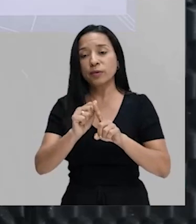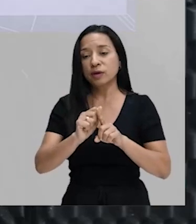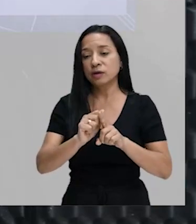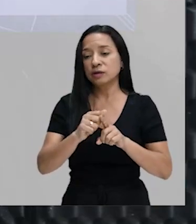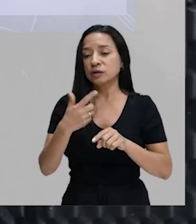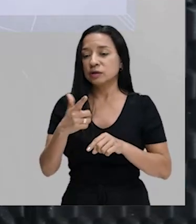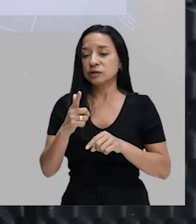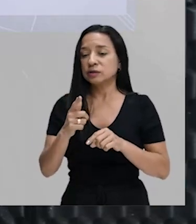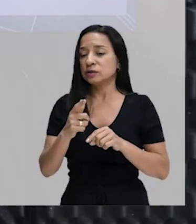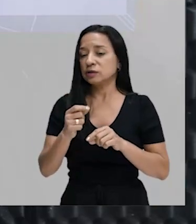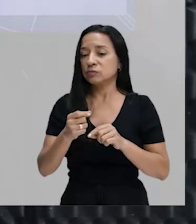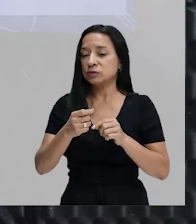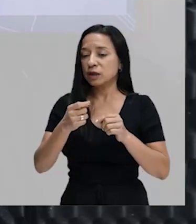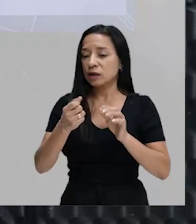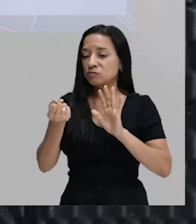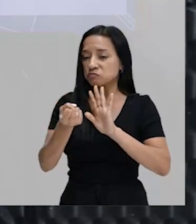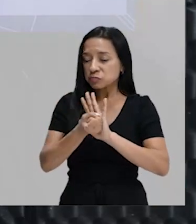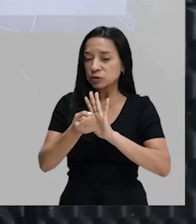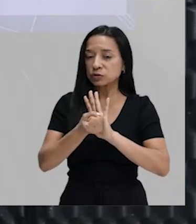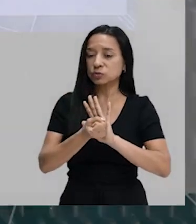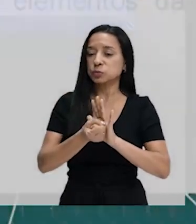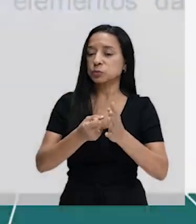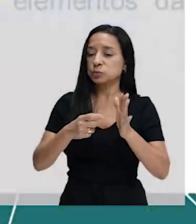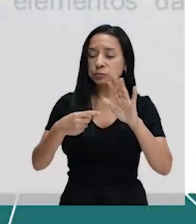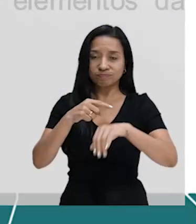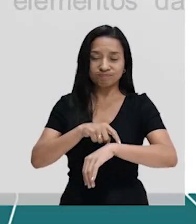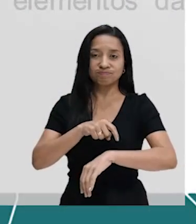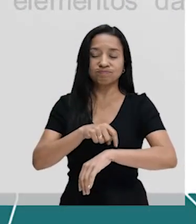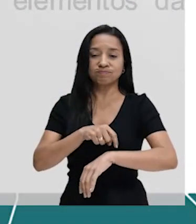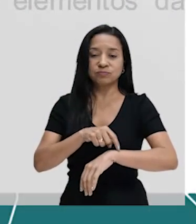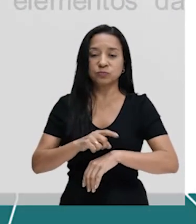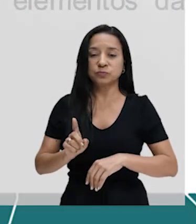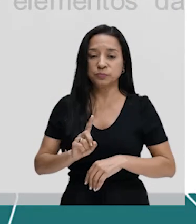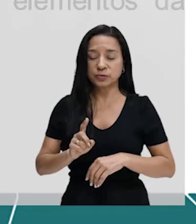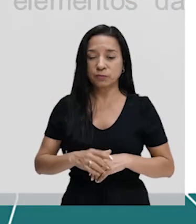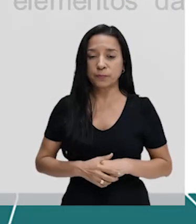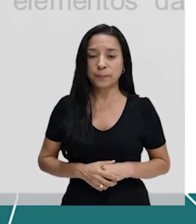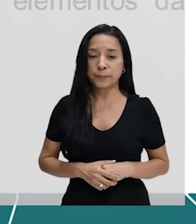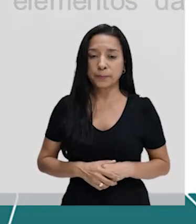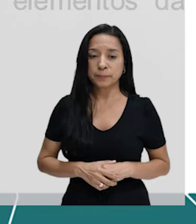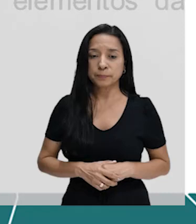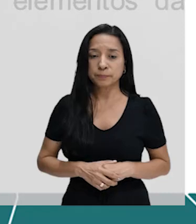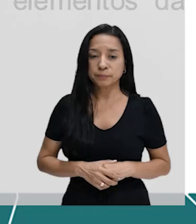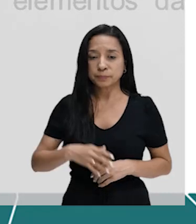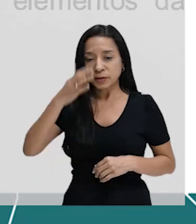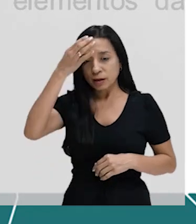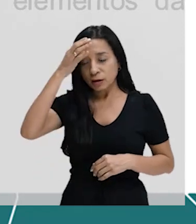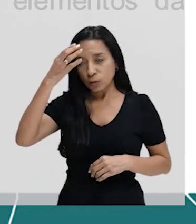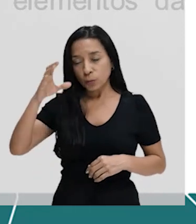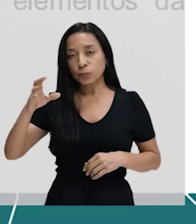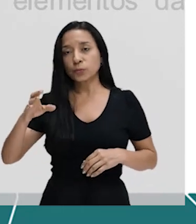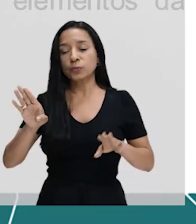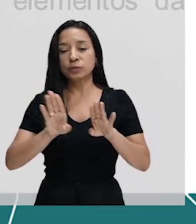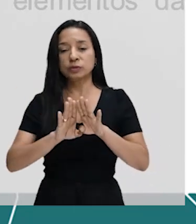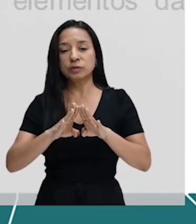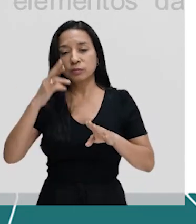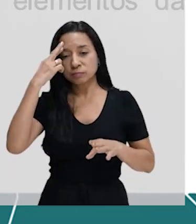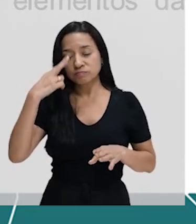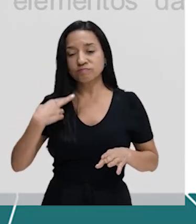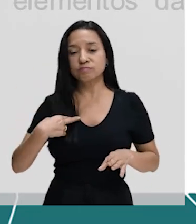registro dessa periodicidade. A cultura e a religião inca.